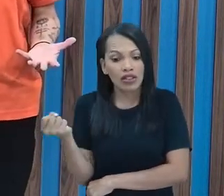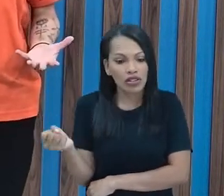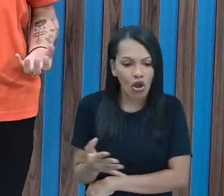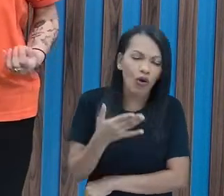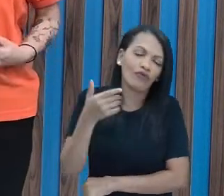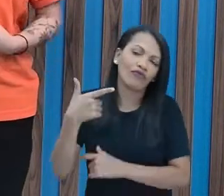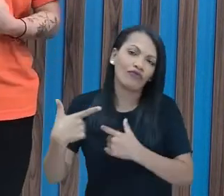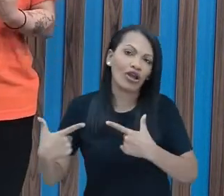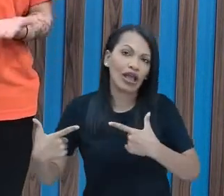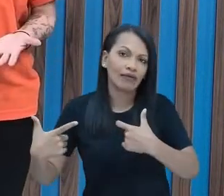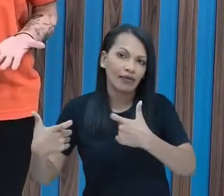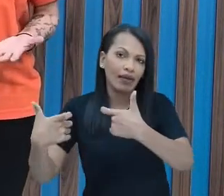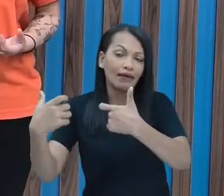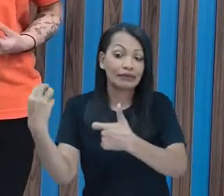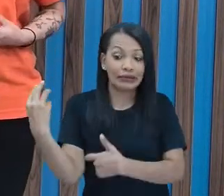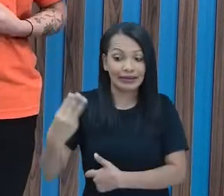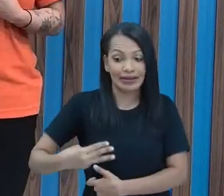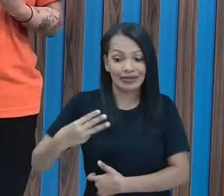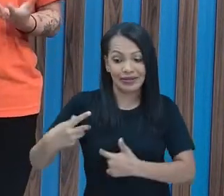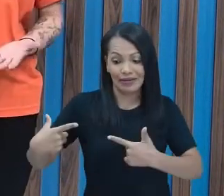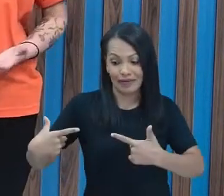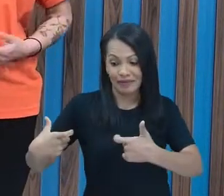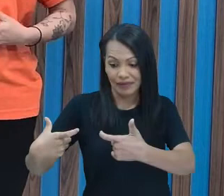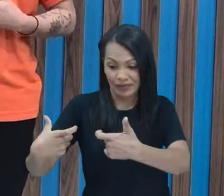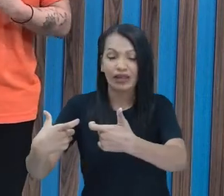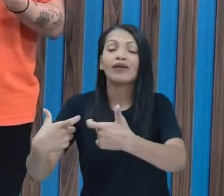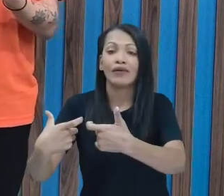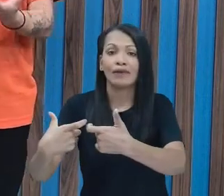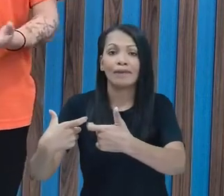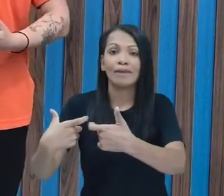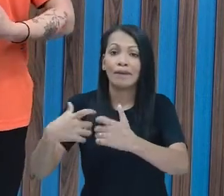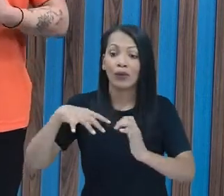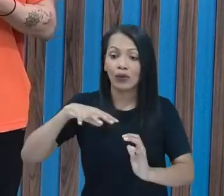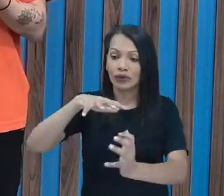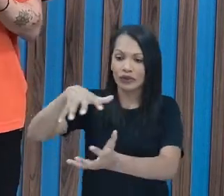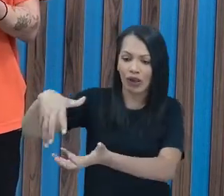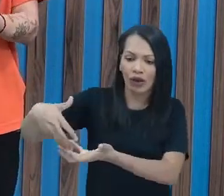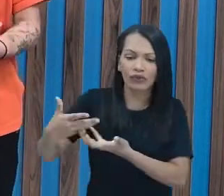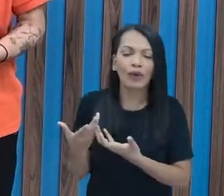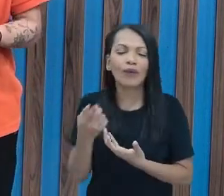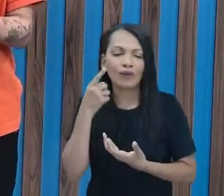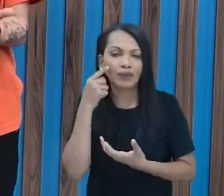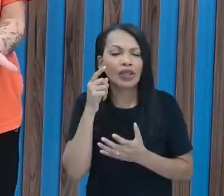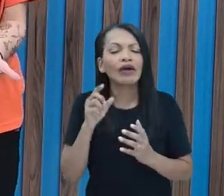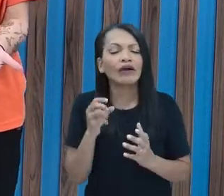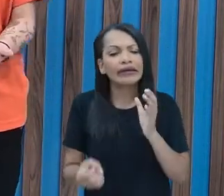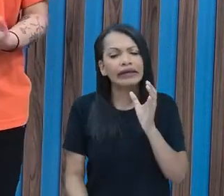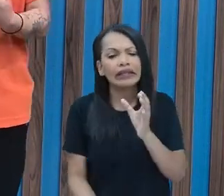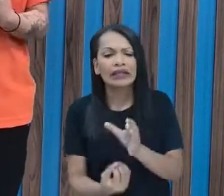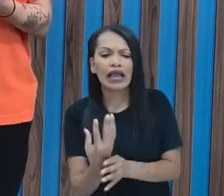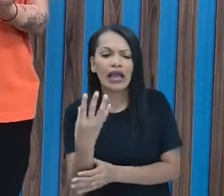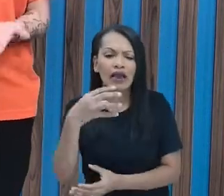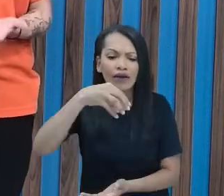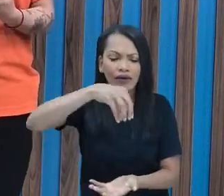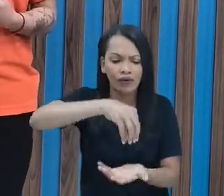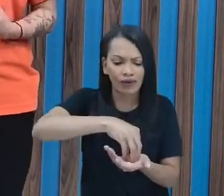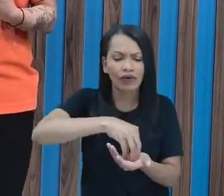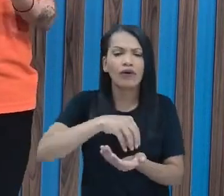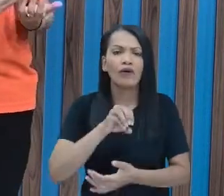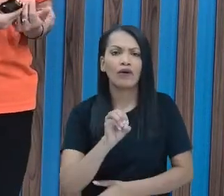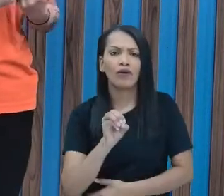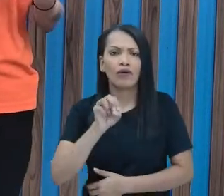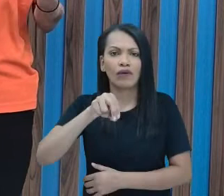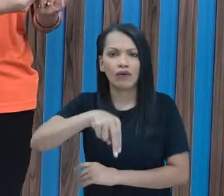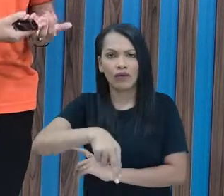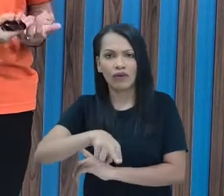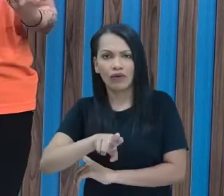nova guerra, né, uma terceira guerra mundial. Então fizeram o quê? Criaram uma organização, um órgão, né, que é a ONU, que eu já